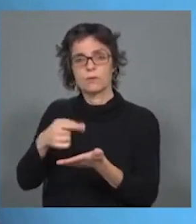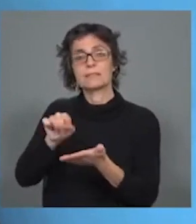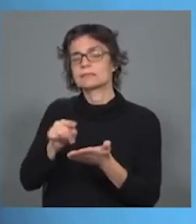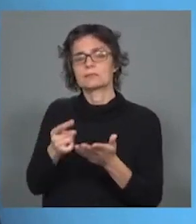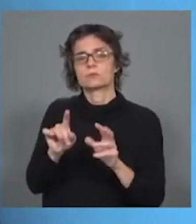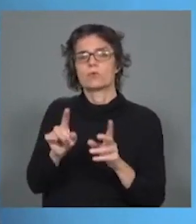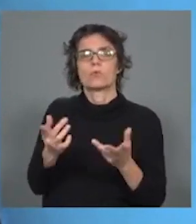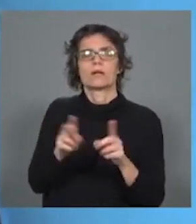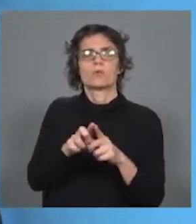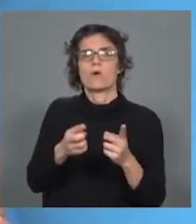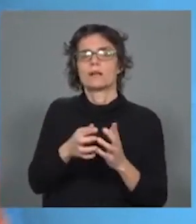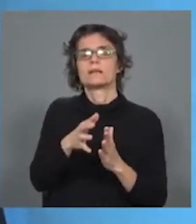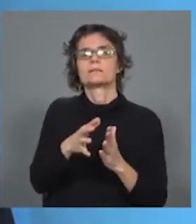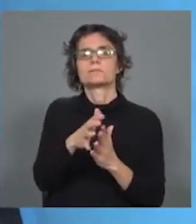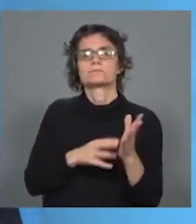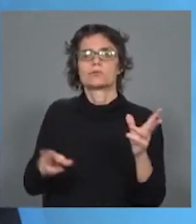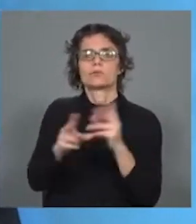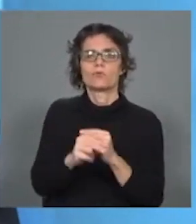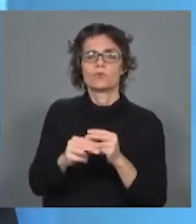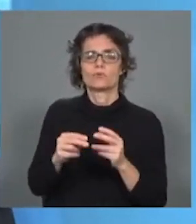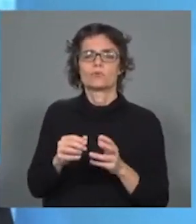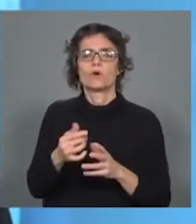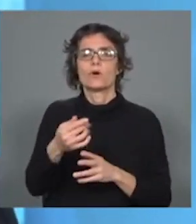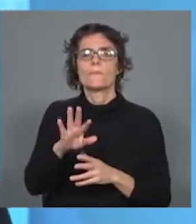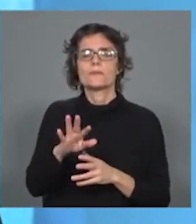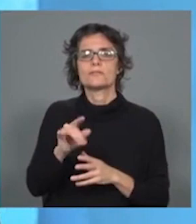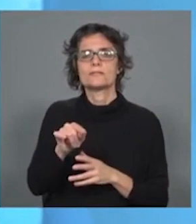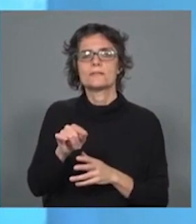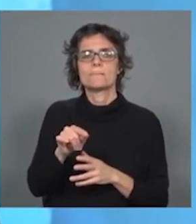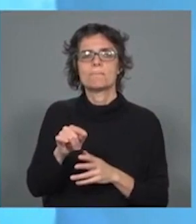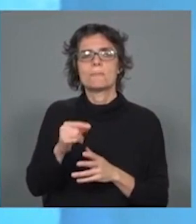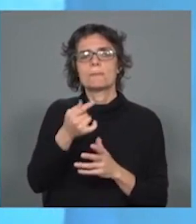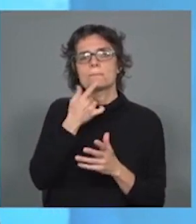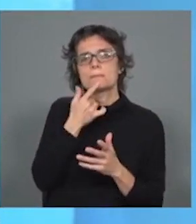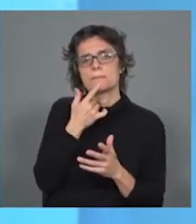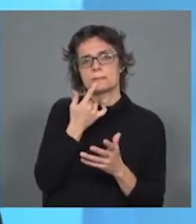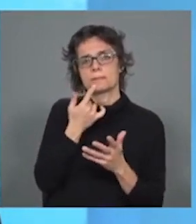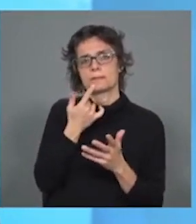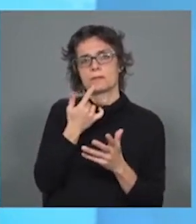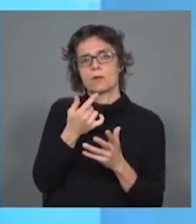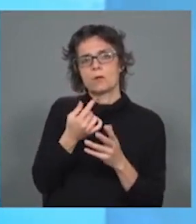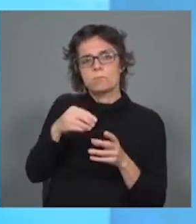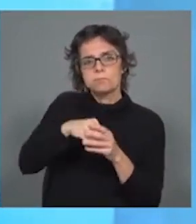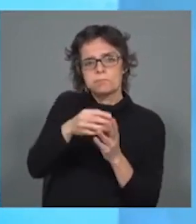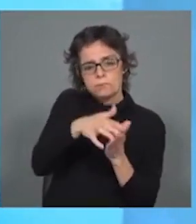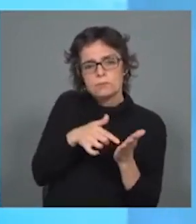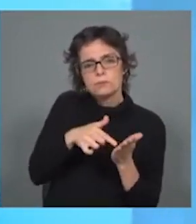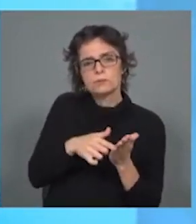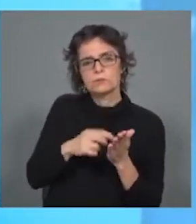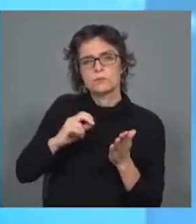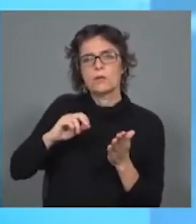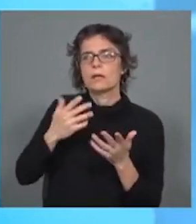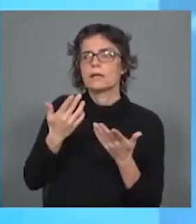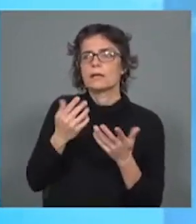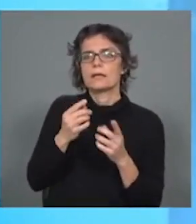é muito, muito rico em termos de uma publicação as leituras que em que nós podemos ir enriquecer o nosso texto, a